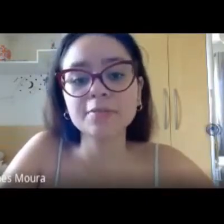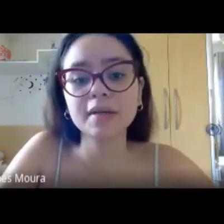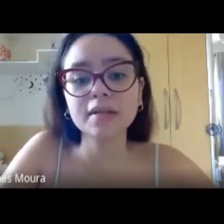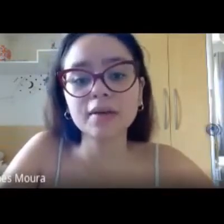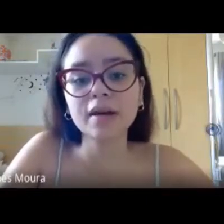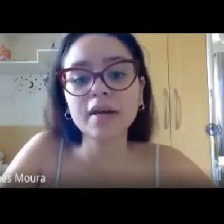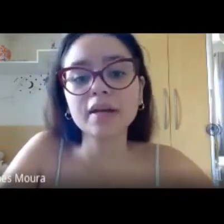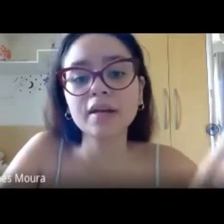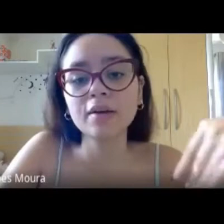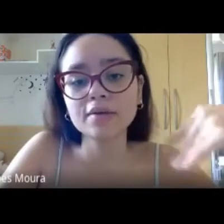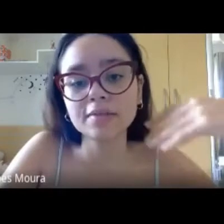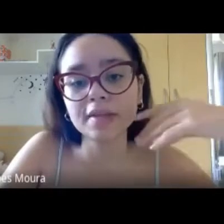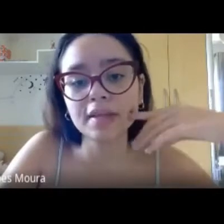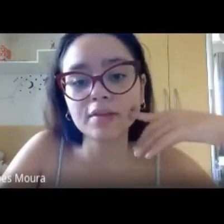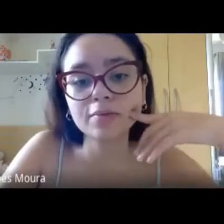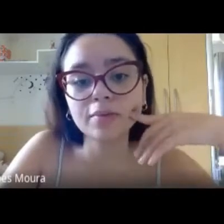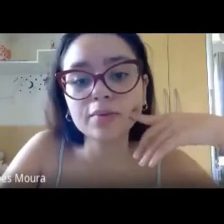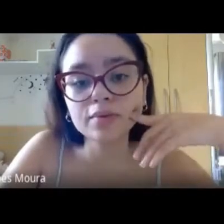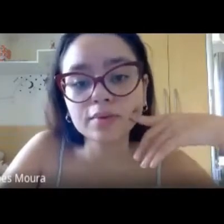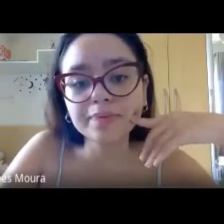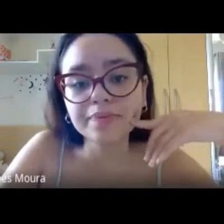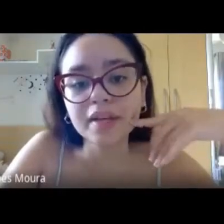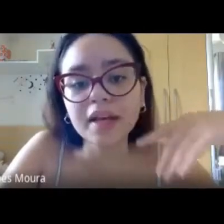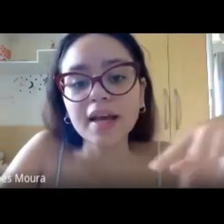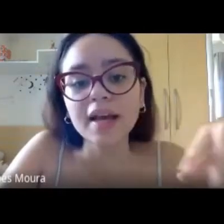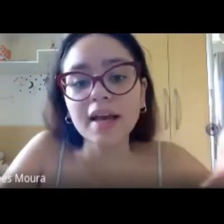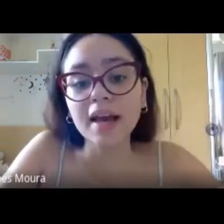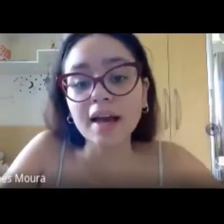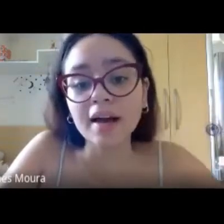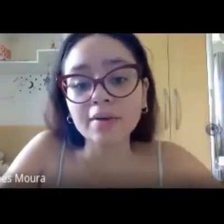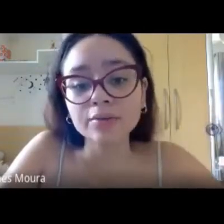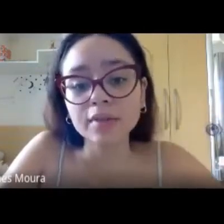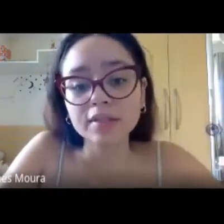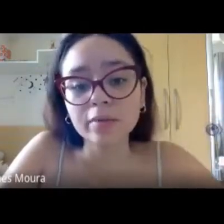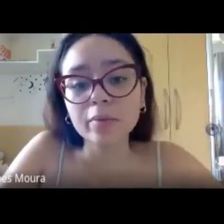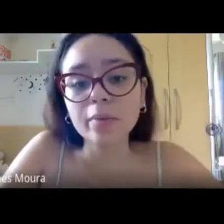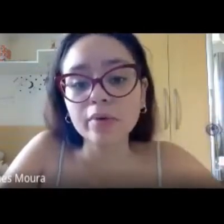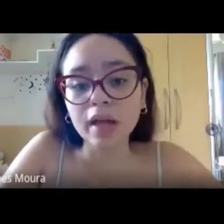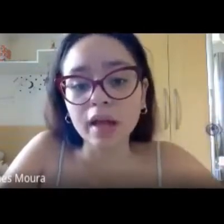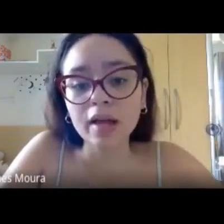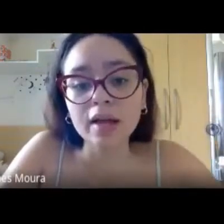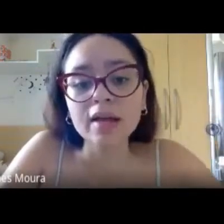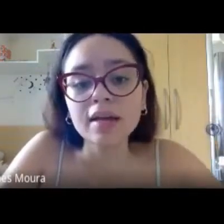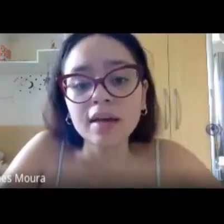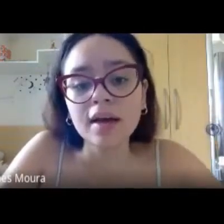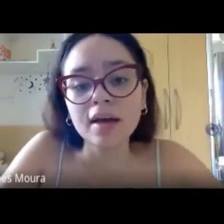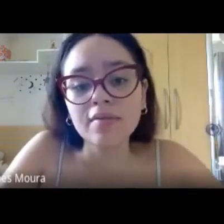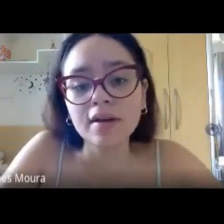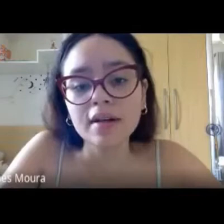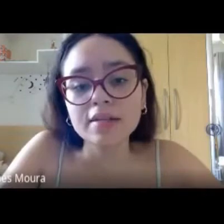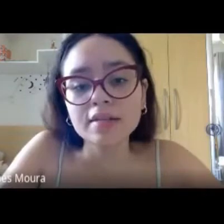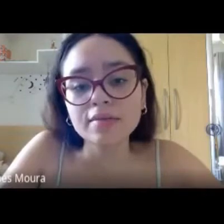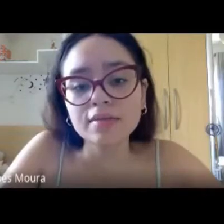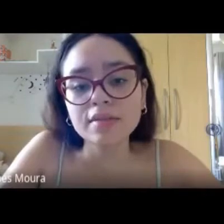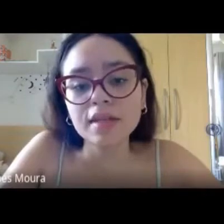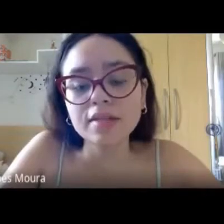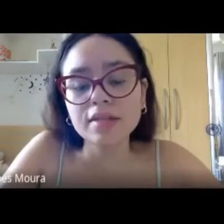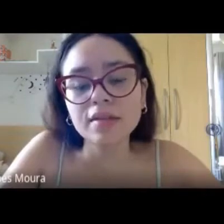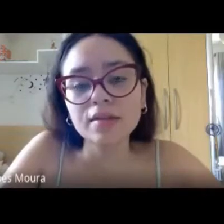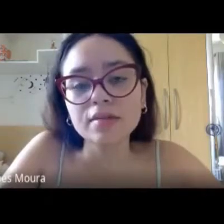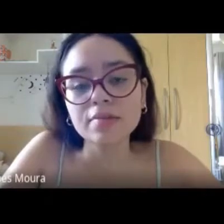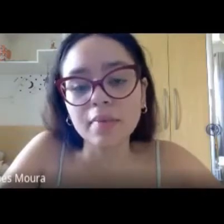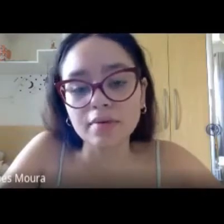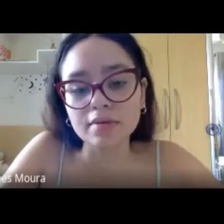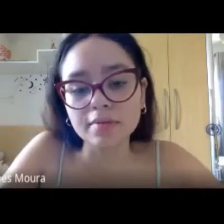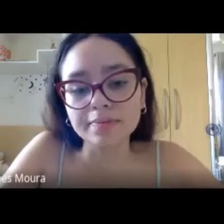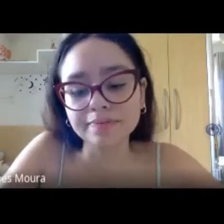frequência respiratória e oximetria do pulso, a auscultação pulmonar e a avaliação de sinais de